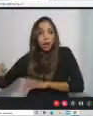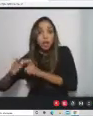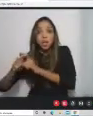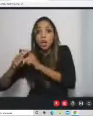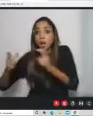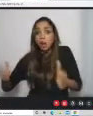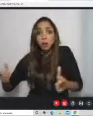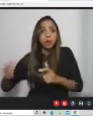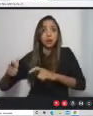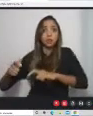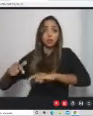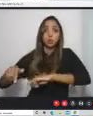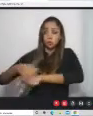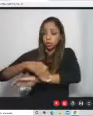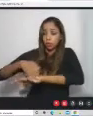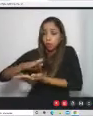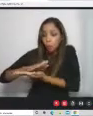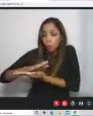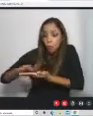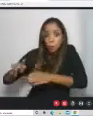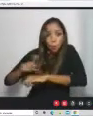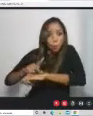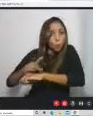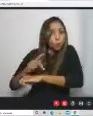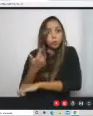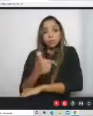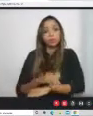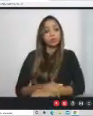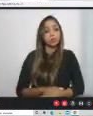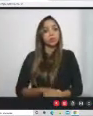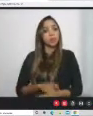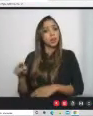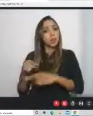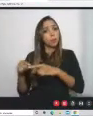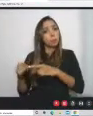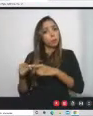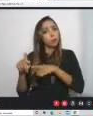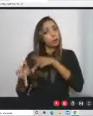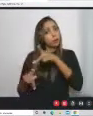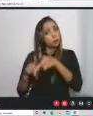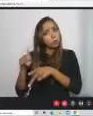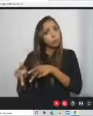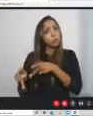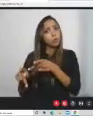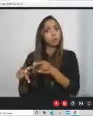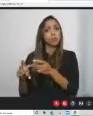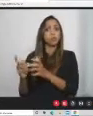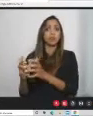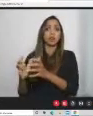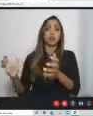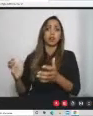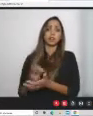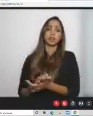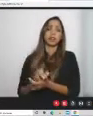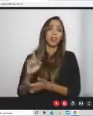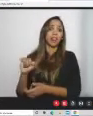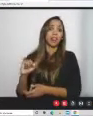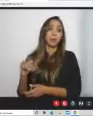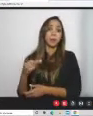é um bairro que tem uma população enorme. Como eu falei há pouco tempo, é o IPTU um dos IPTU